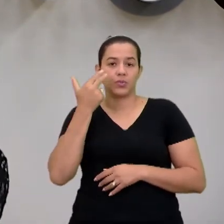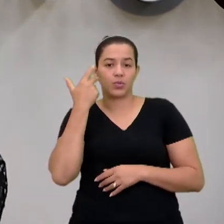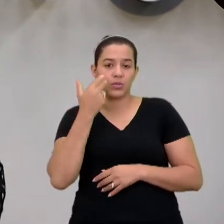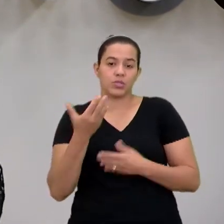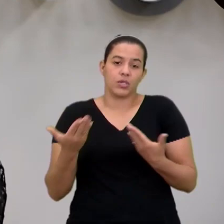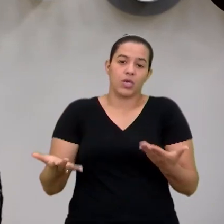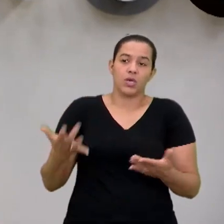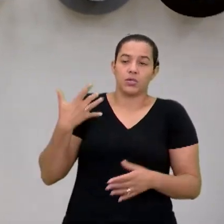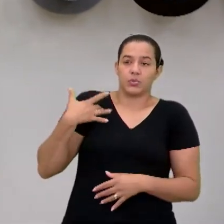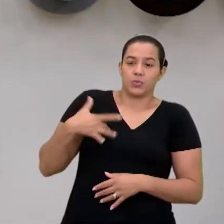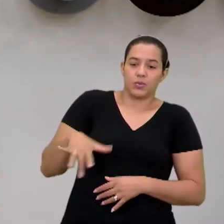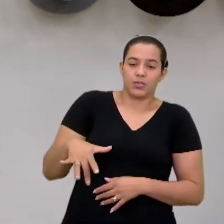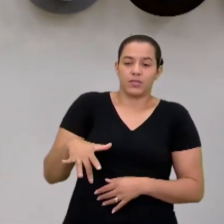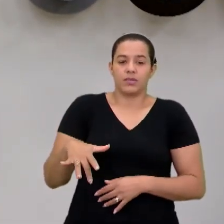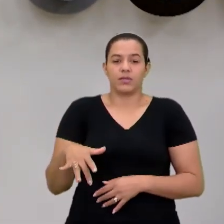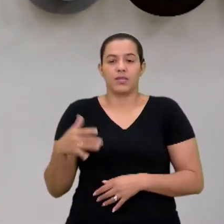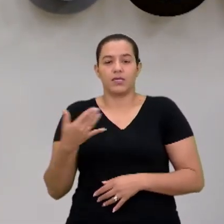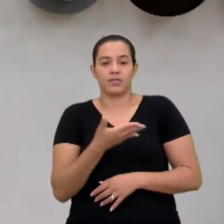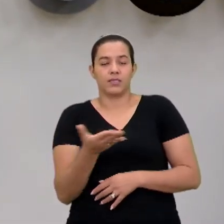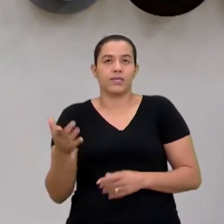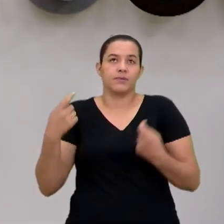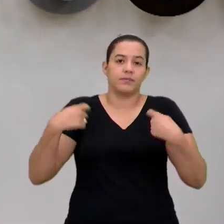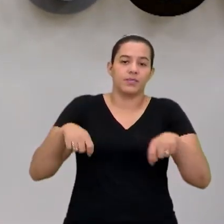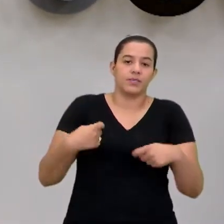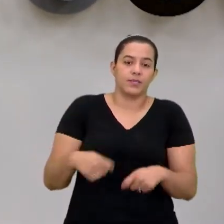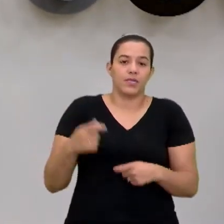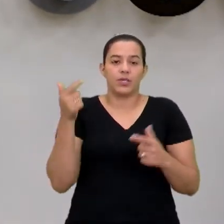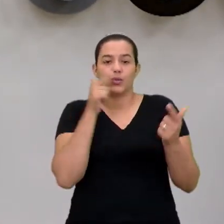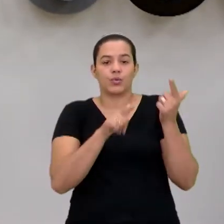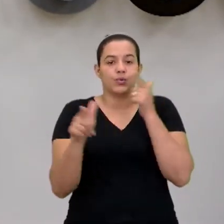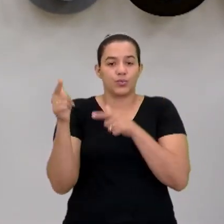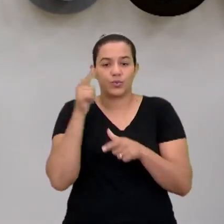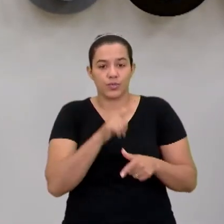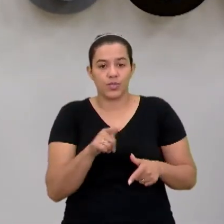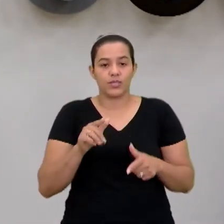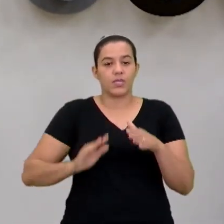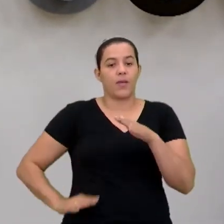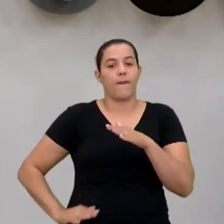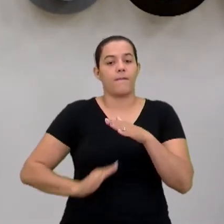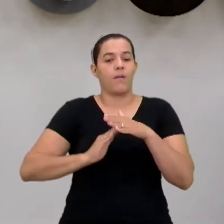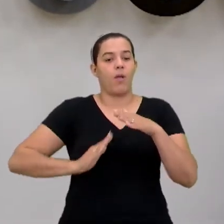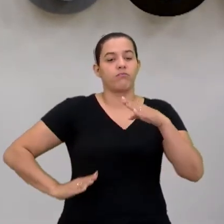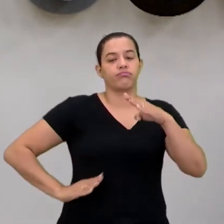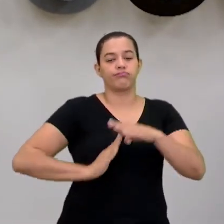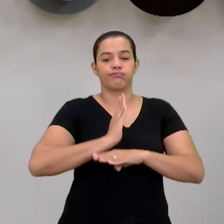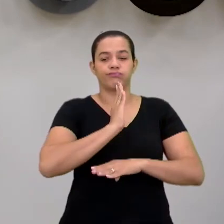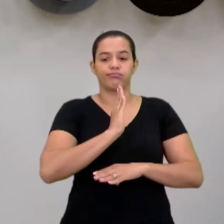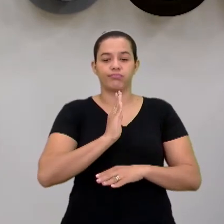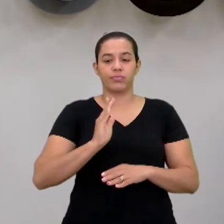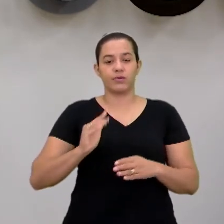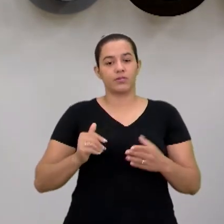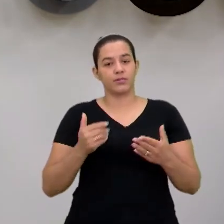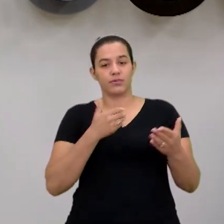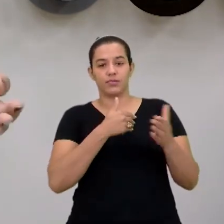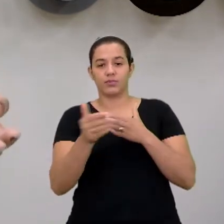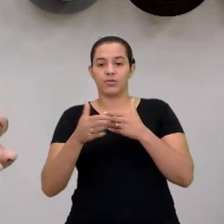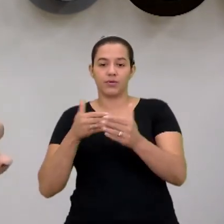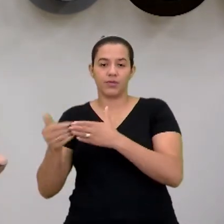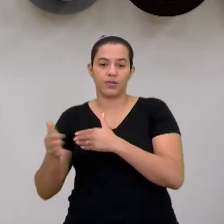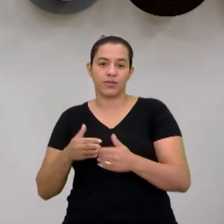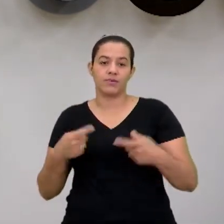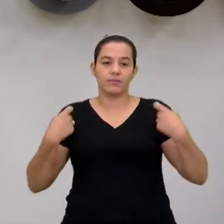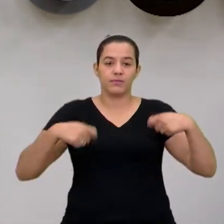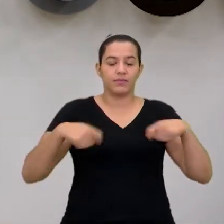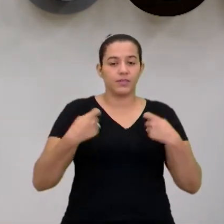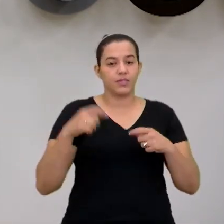é um coitado e que ele superou os seus limites, qualquer atleta precisa